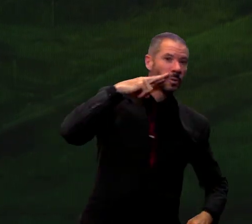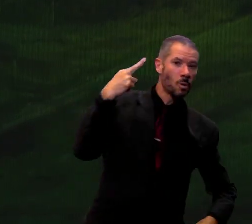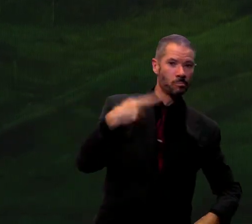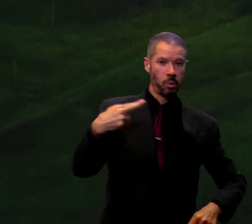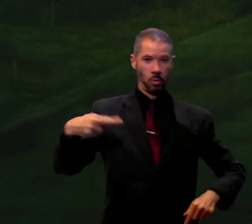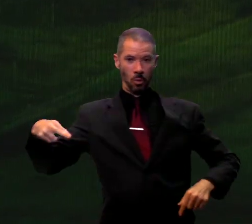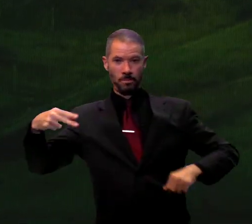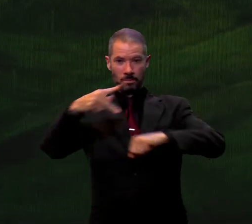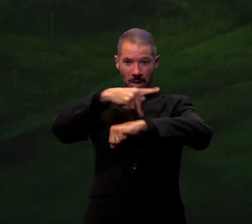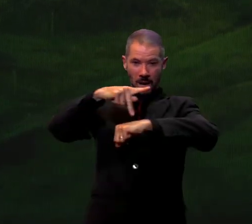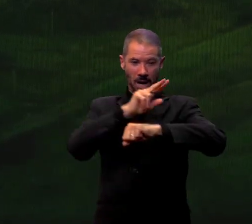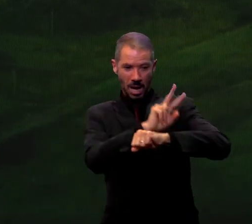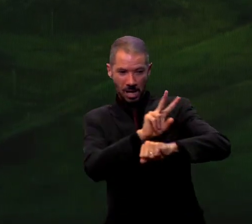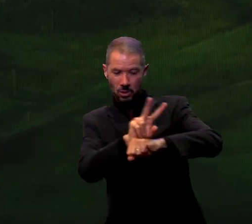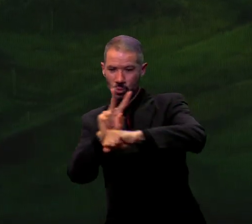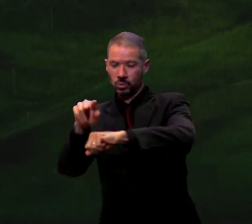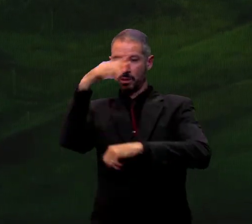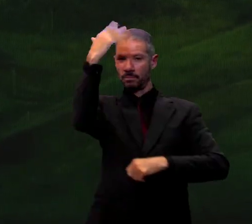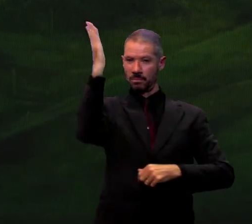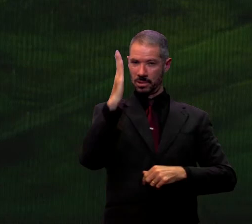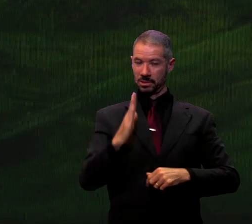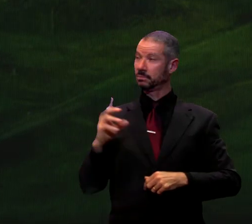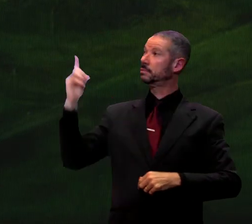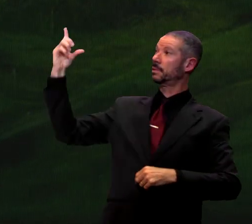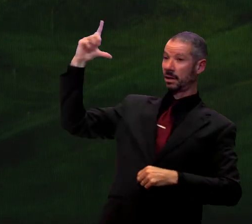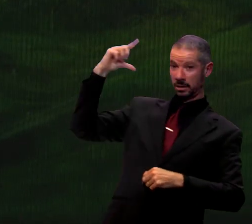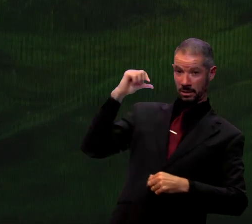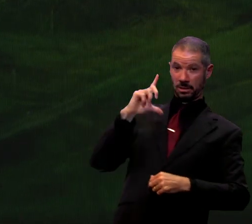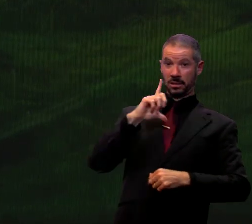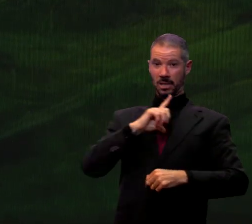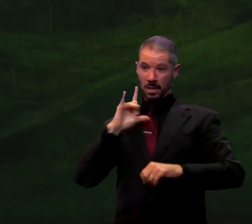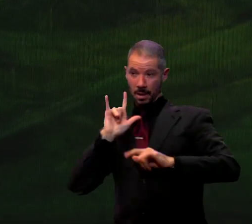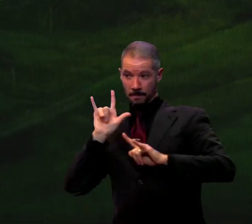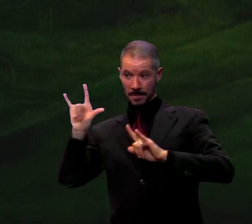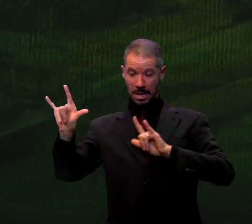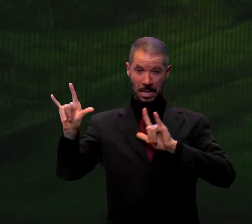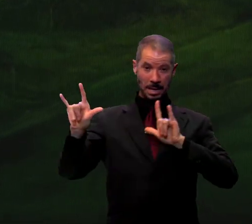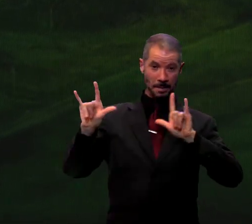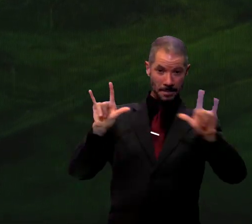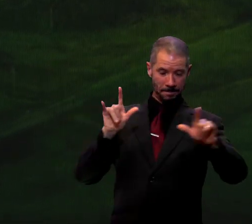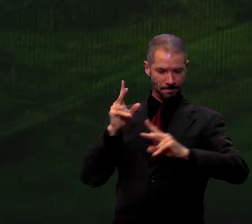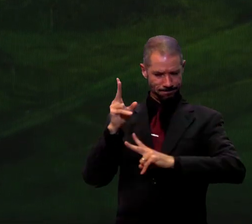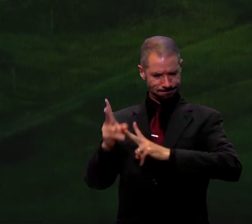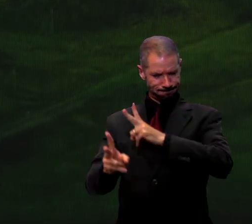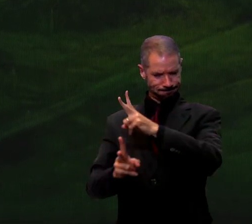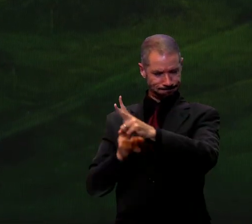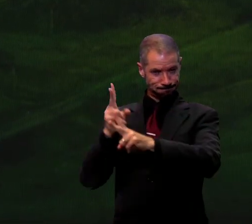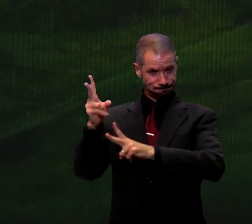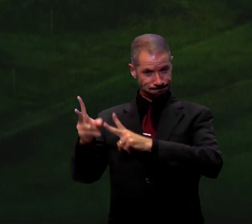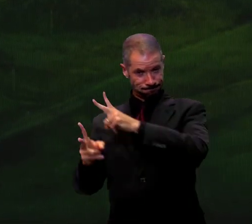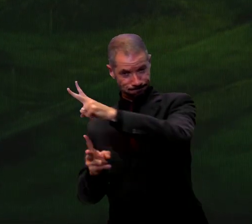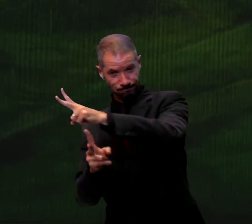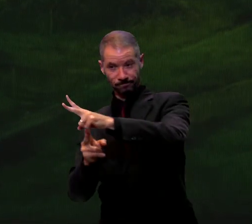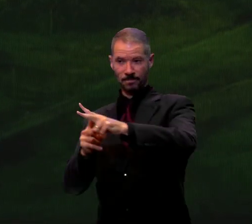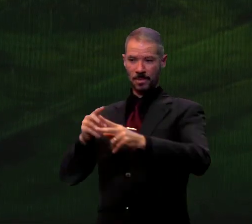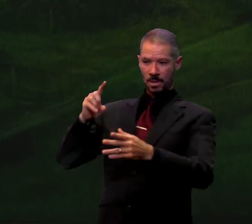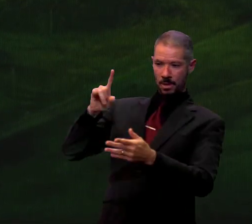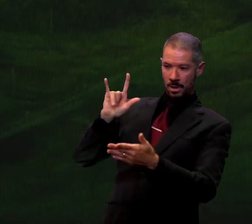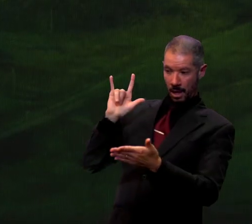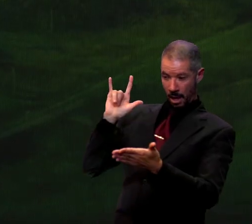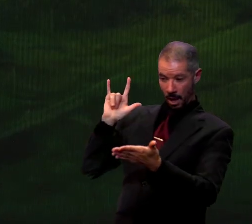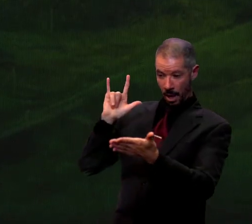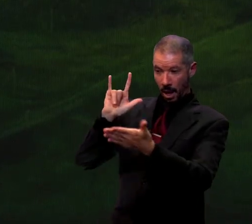Brasil. Deus tem nos chamado para amar ativamente, colocar o amor em